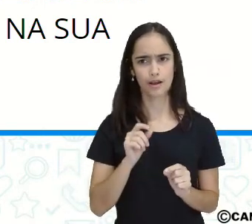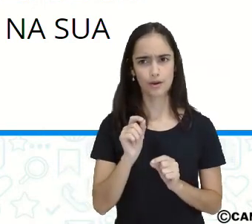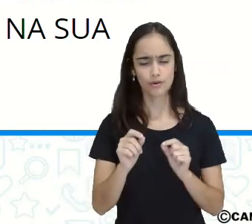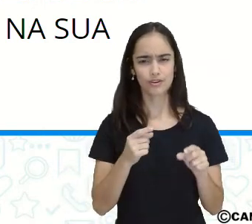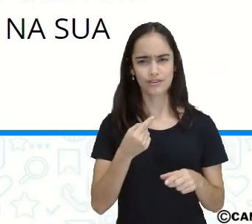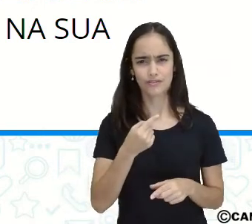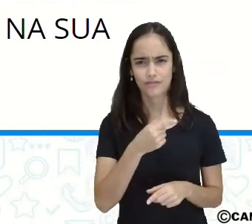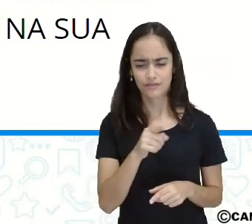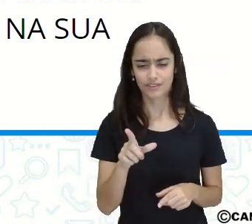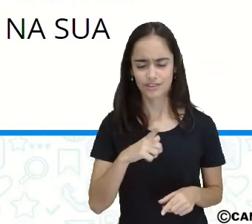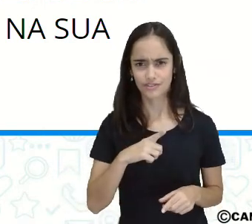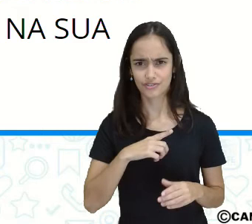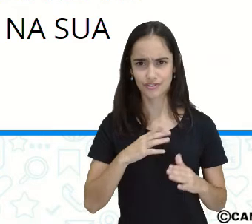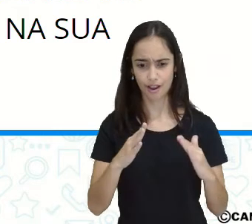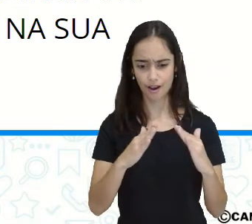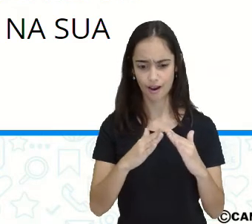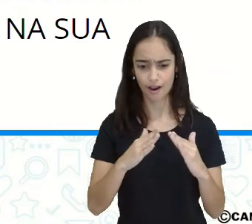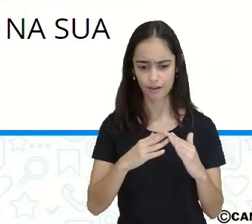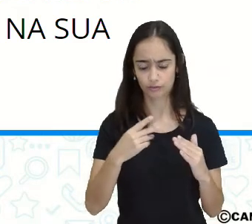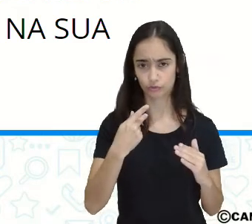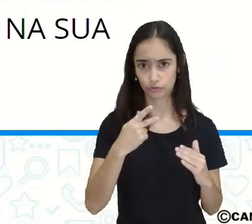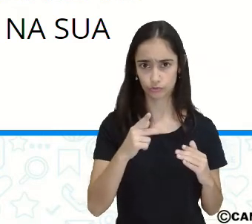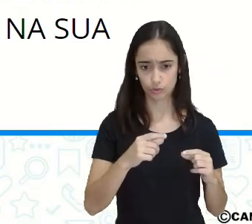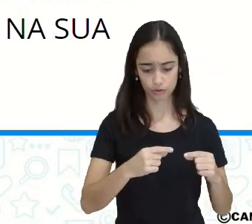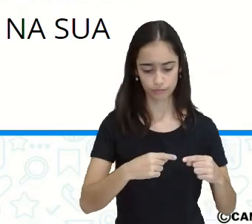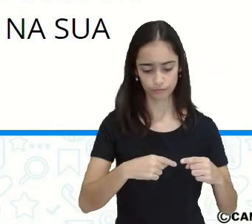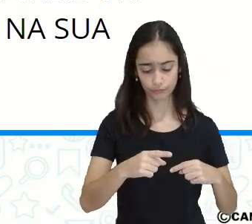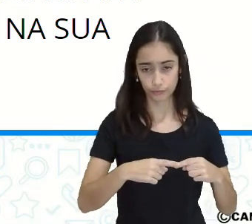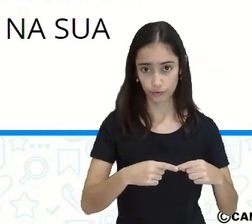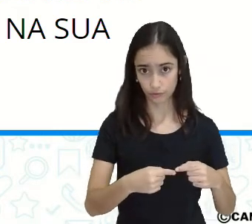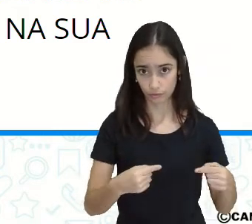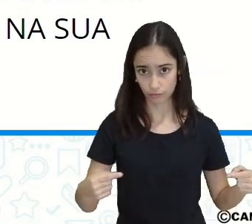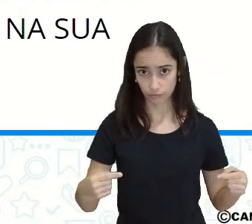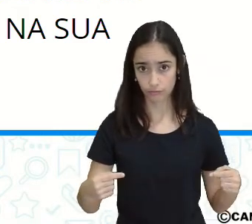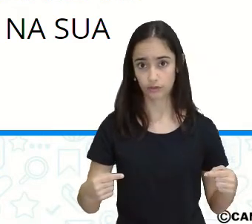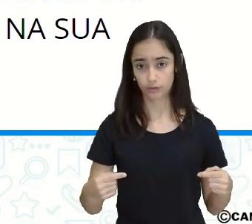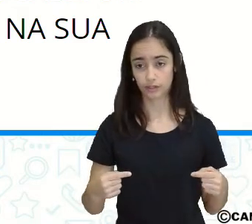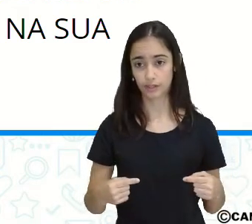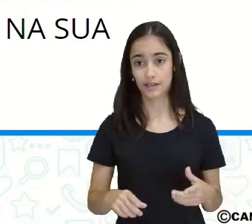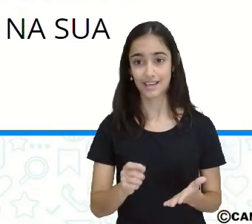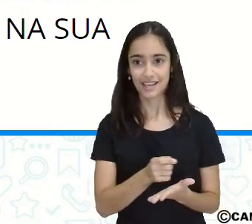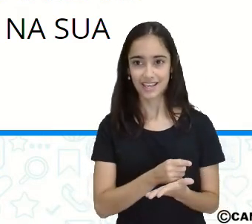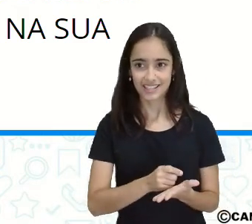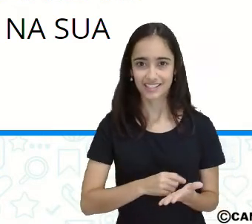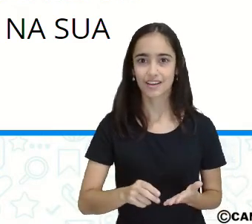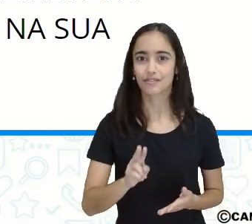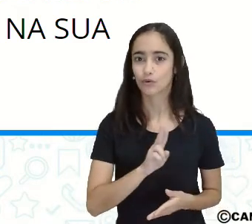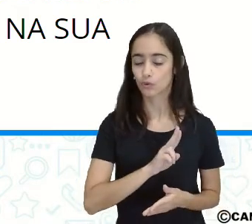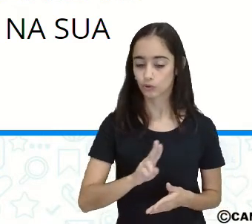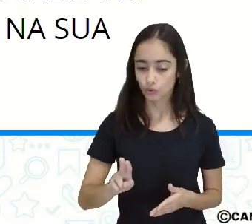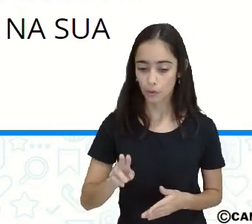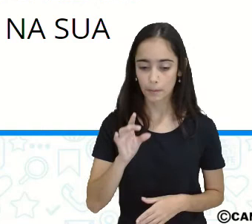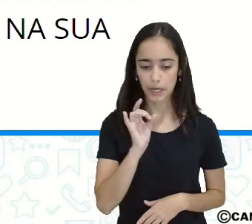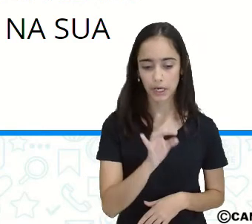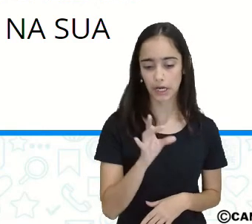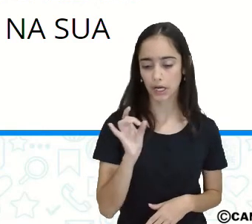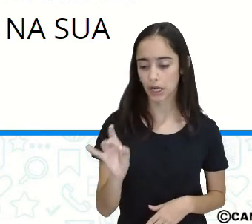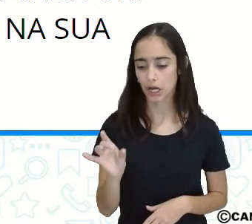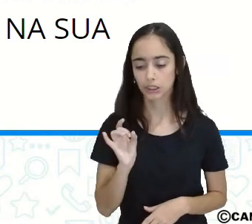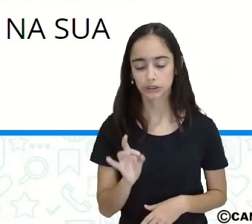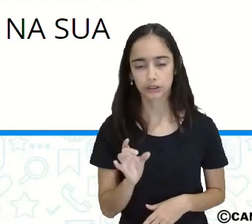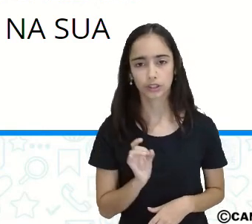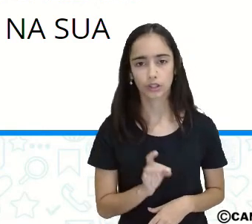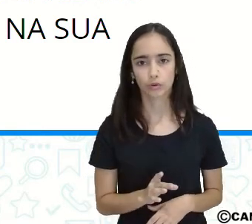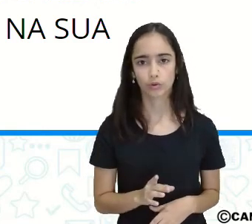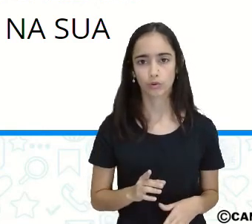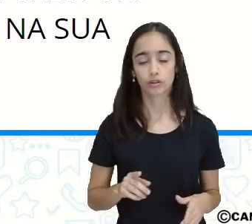tá certo? Aí escreve o nome de cada item que vocês conseguiram na casa de vocês e pergunta